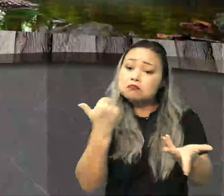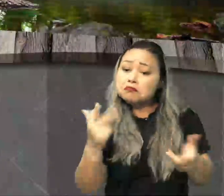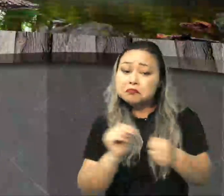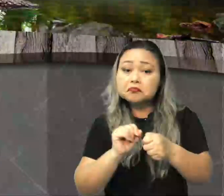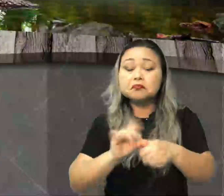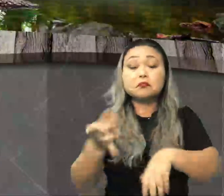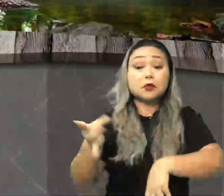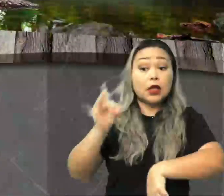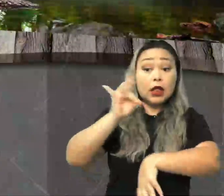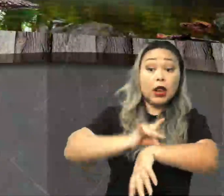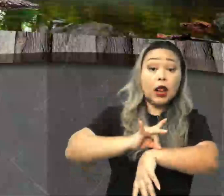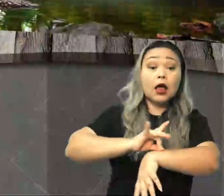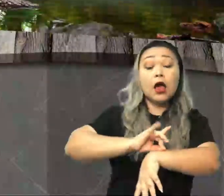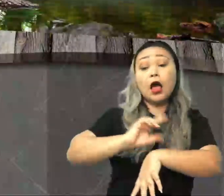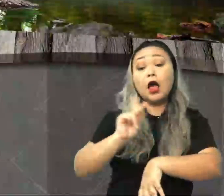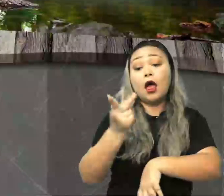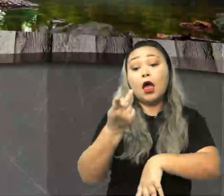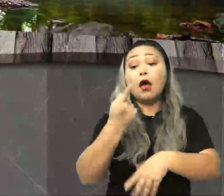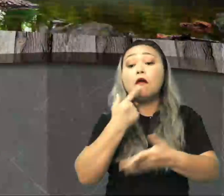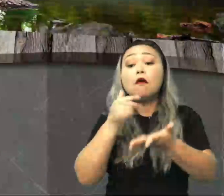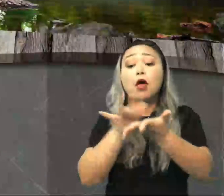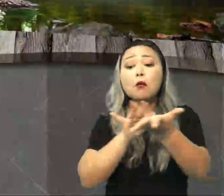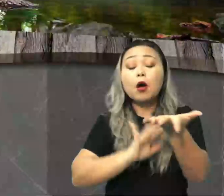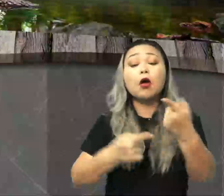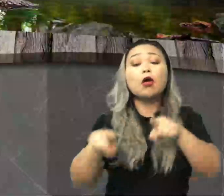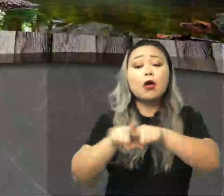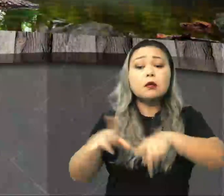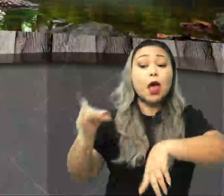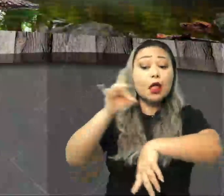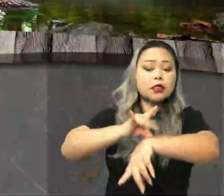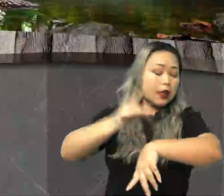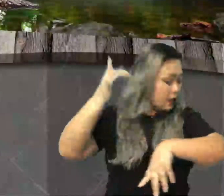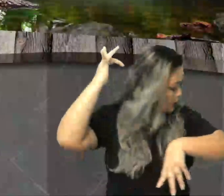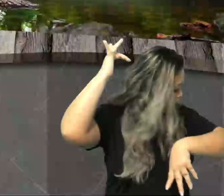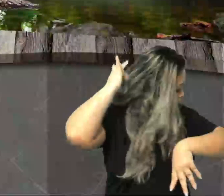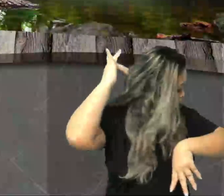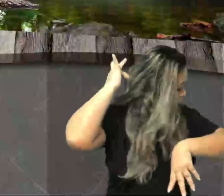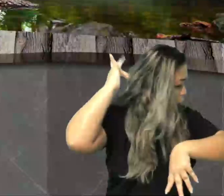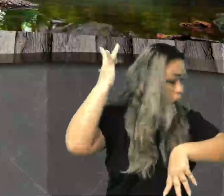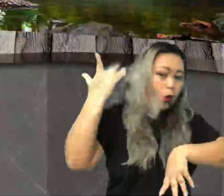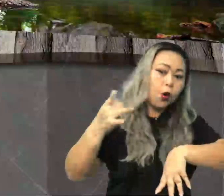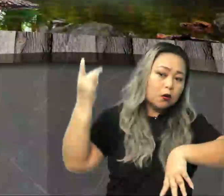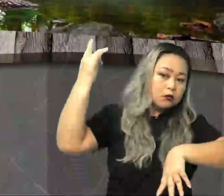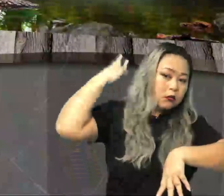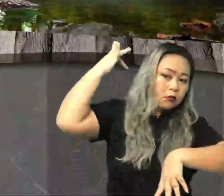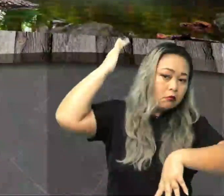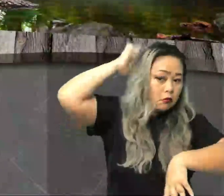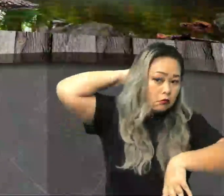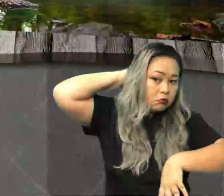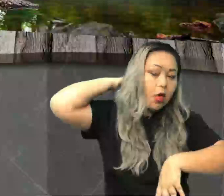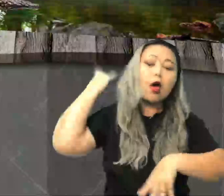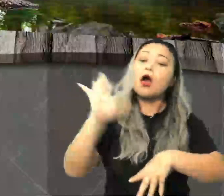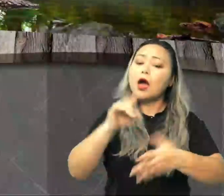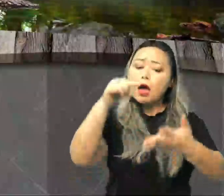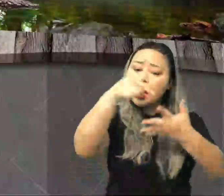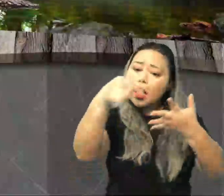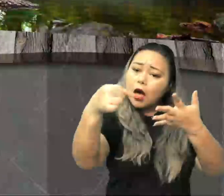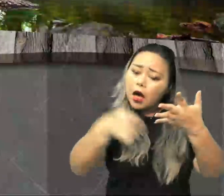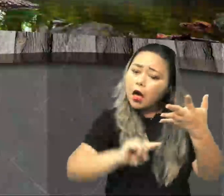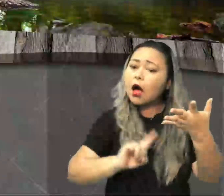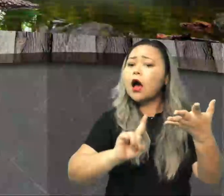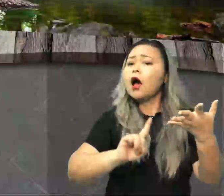dengue hemorrágica e a dengue neurológica, né? Que existem essas tipologias aí, tá? E cada uma delas vai ter